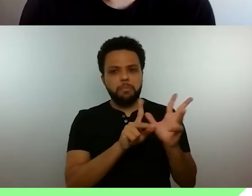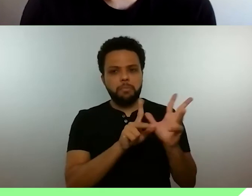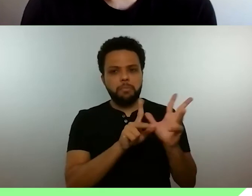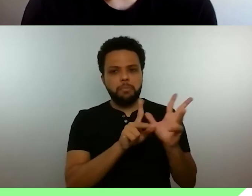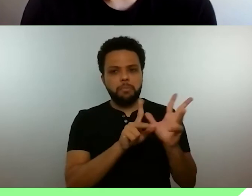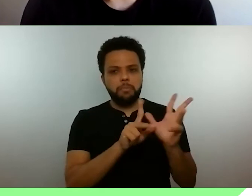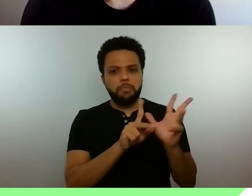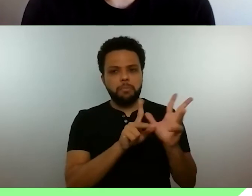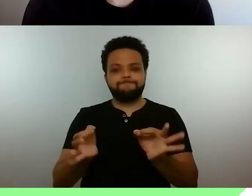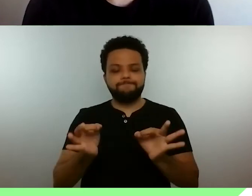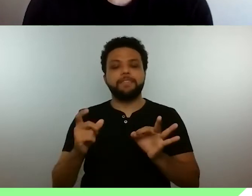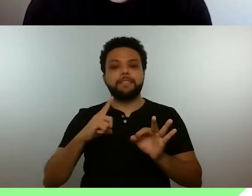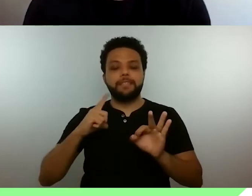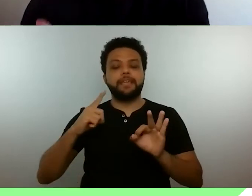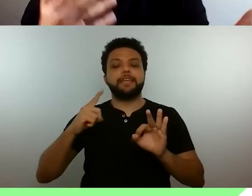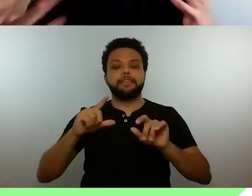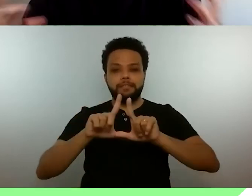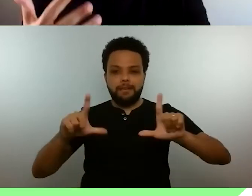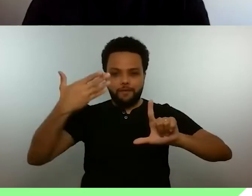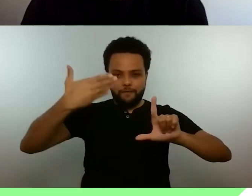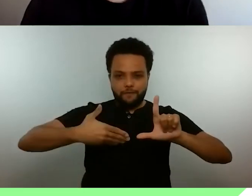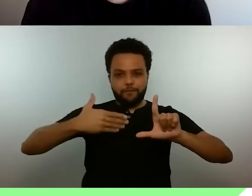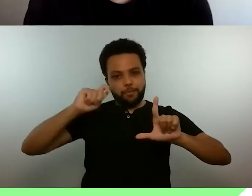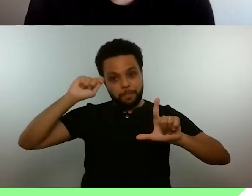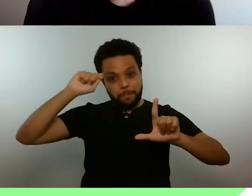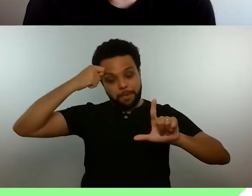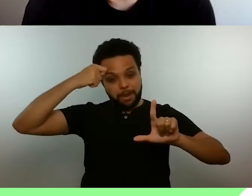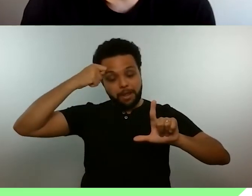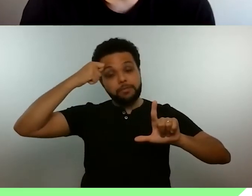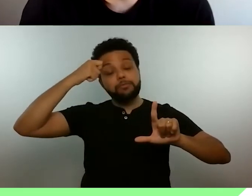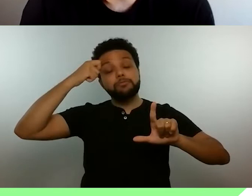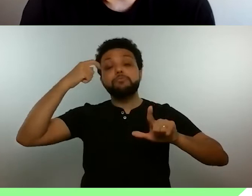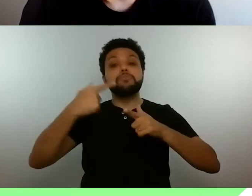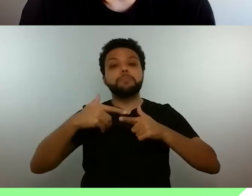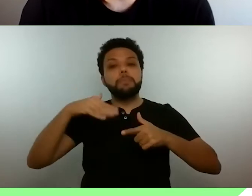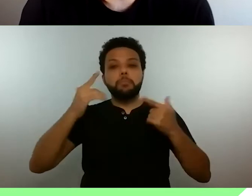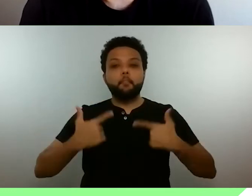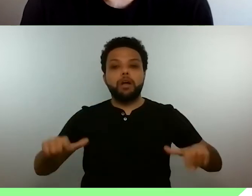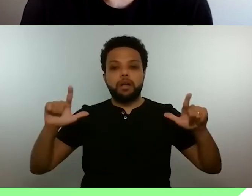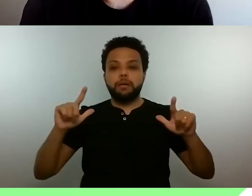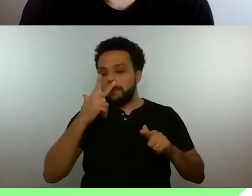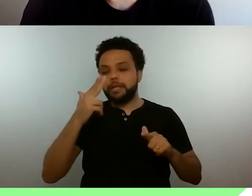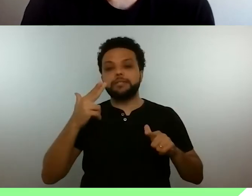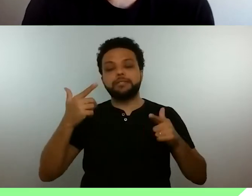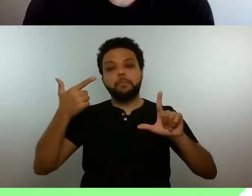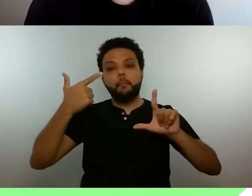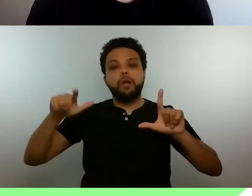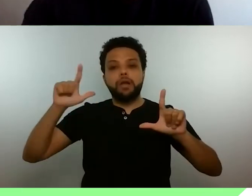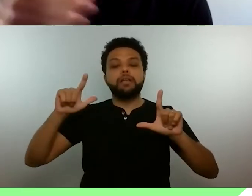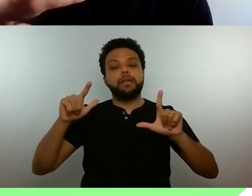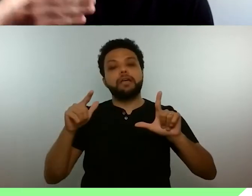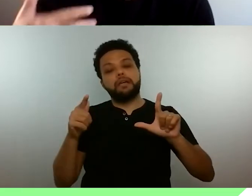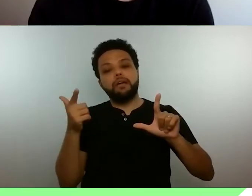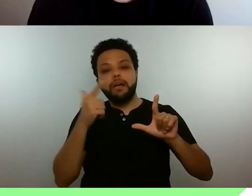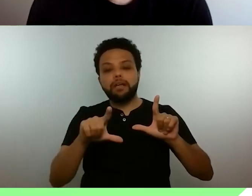têm fundo preto, né, isso também para ter uma certa neutralidade na hora de fazer a edição ali dos conteúdos, né,